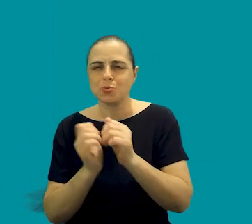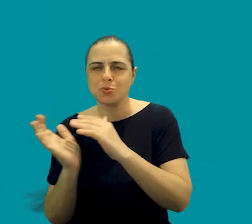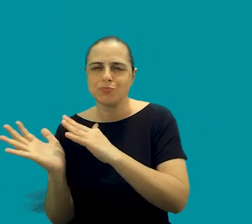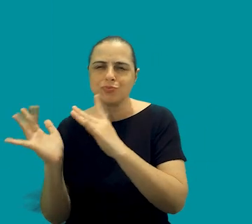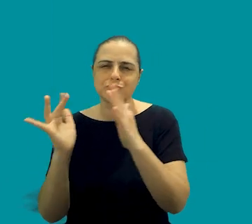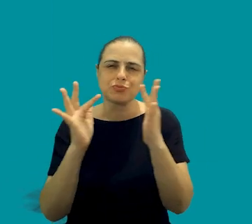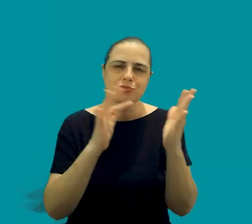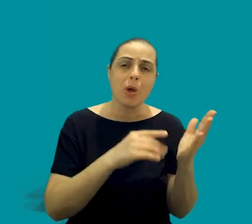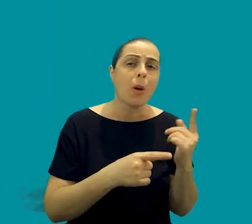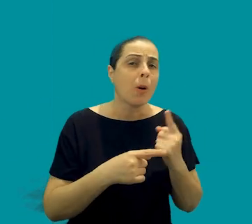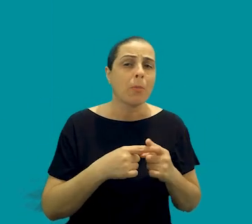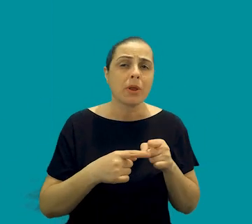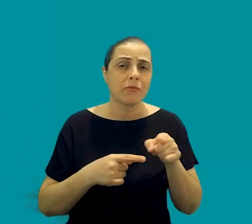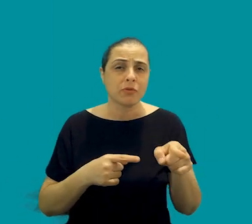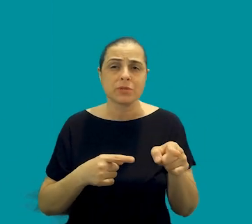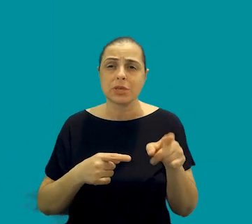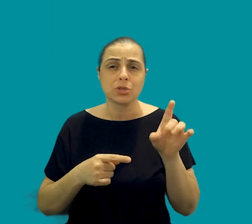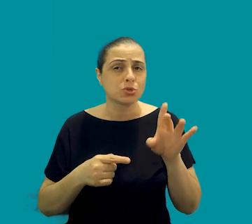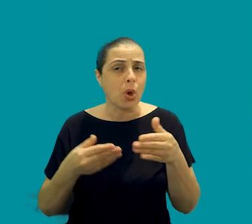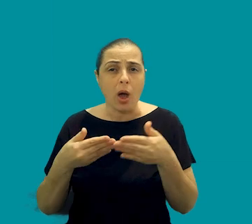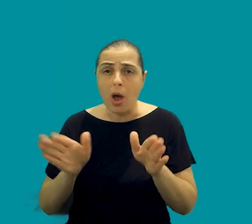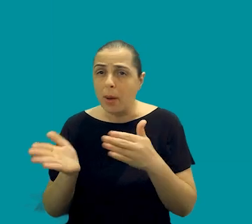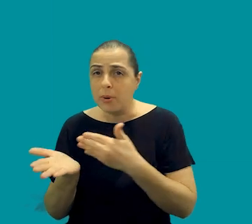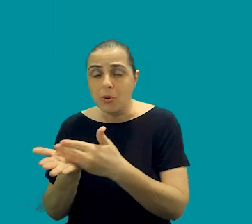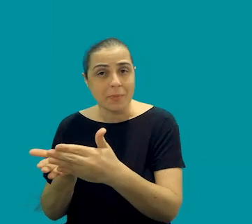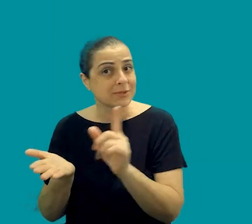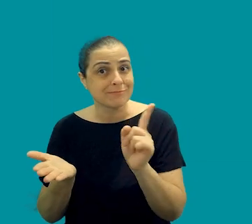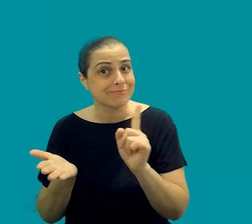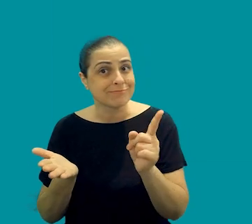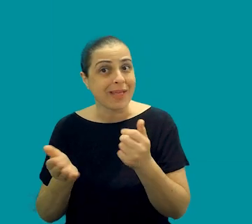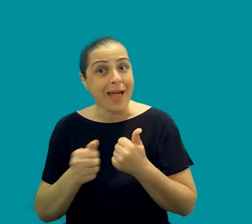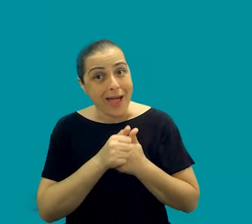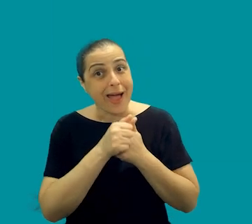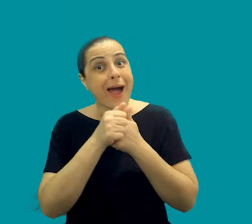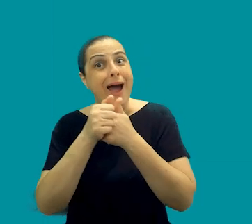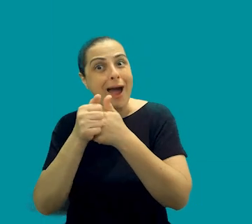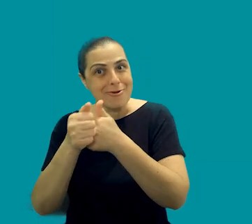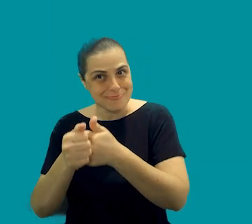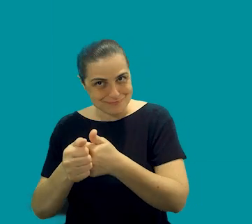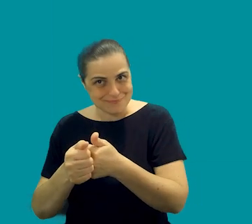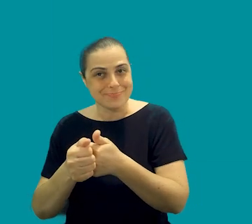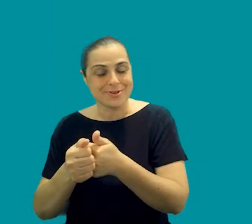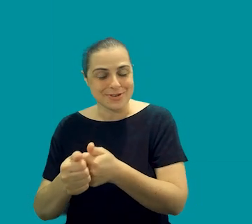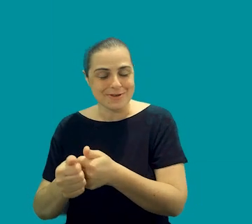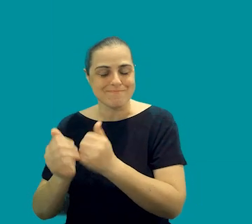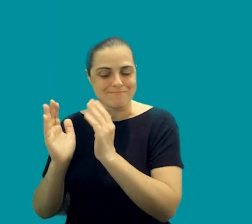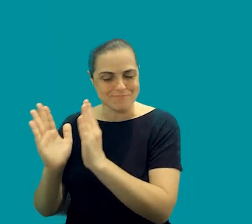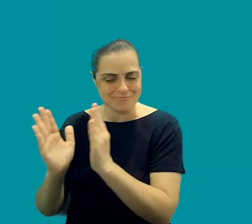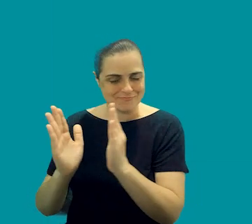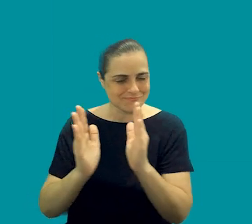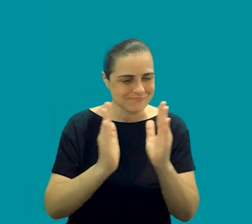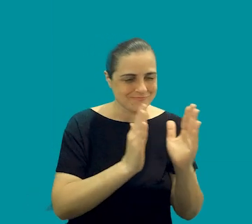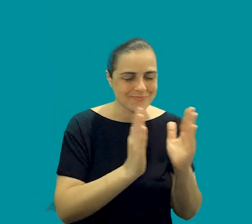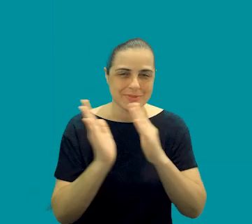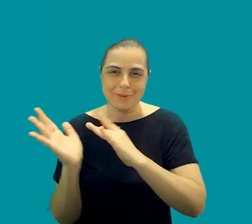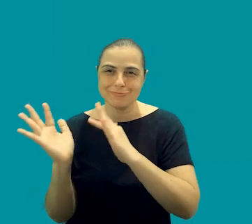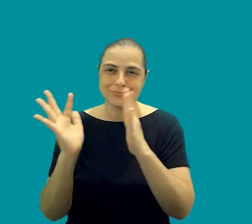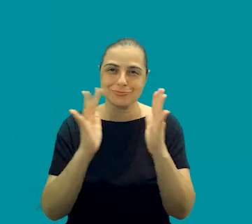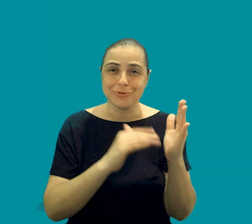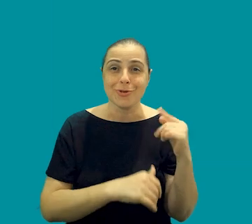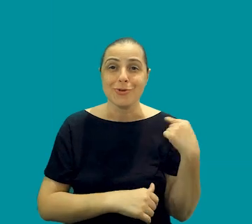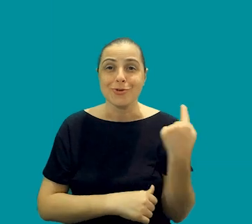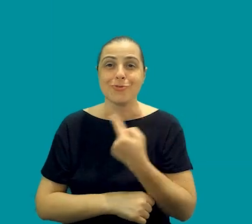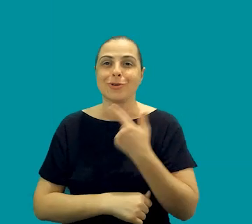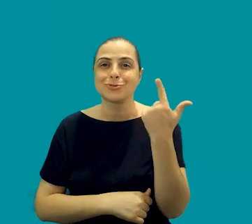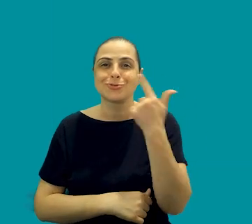processo. Vocês não começam só o programa, né? Vocês acompanham o programa, vocês apoiam muito a gente no processo de mobilização para a gente conseguir